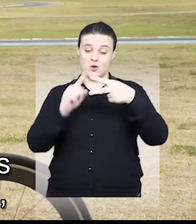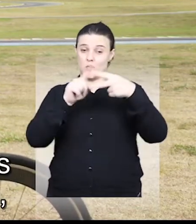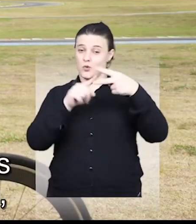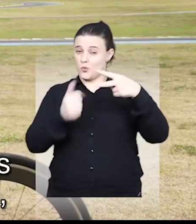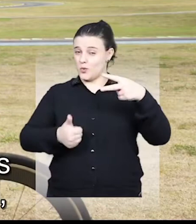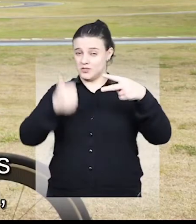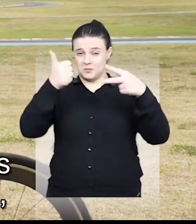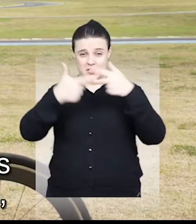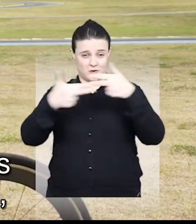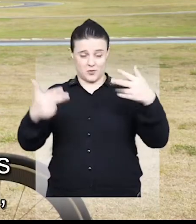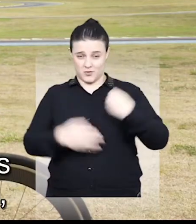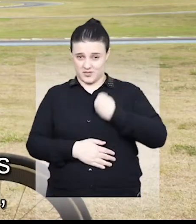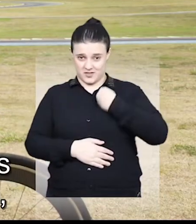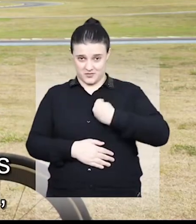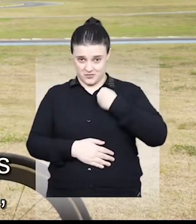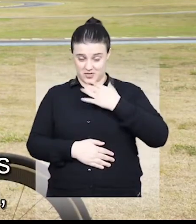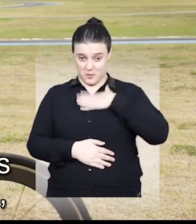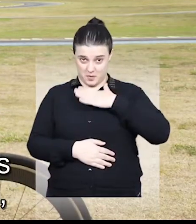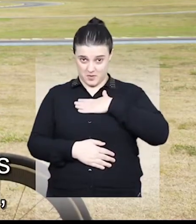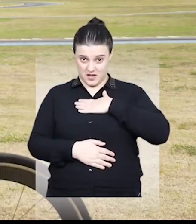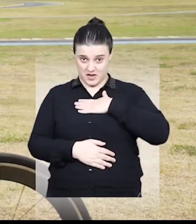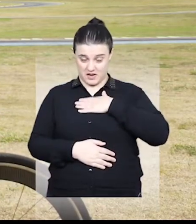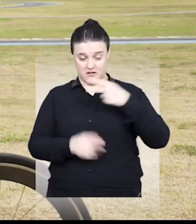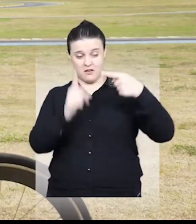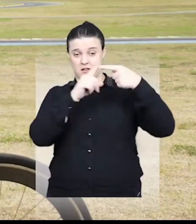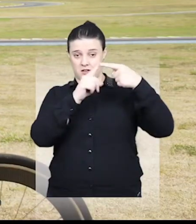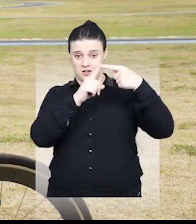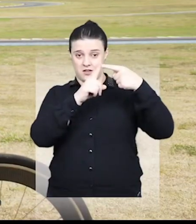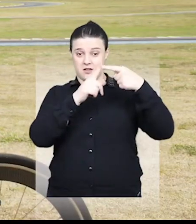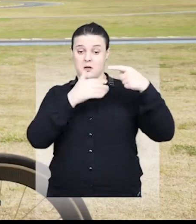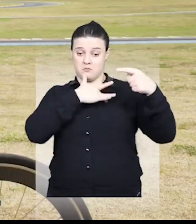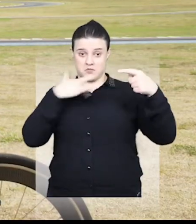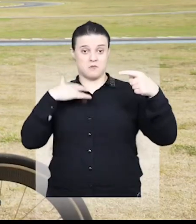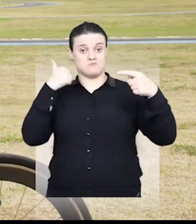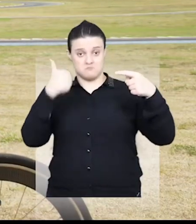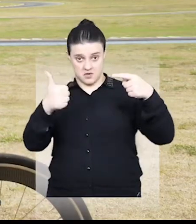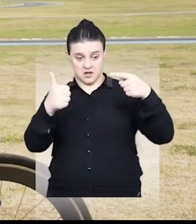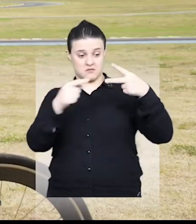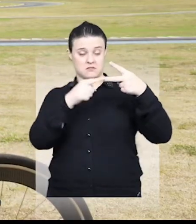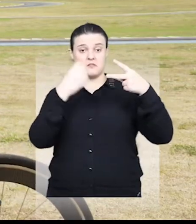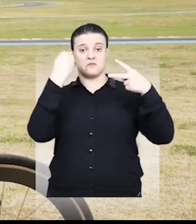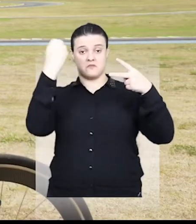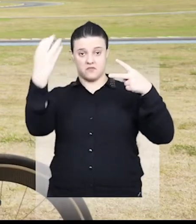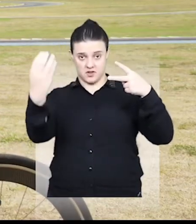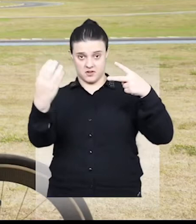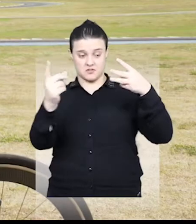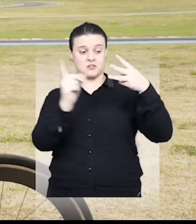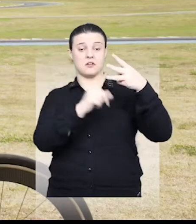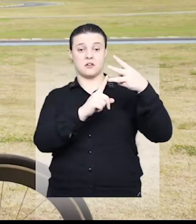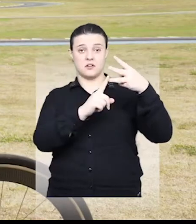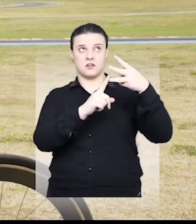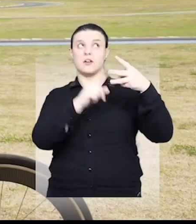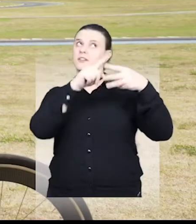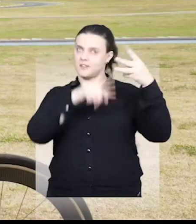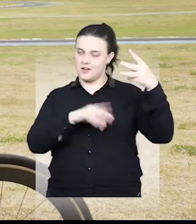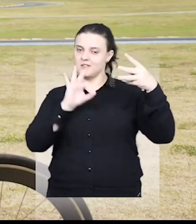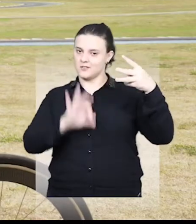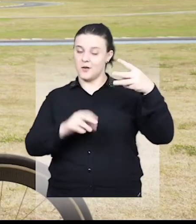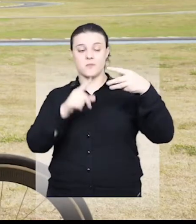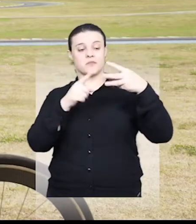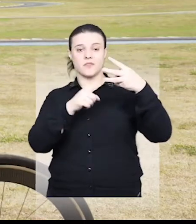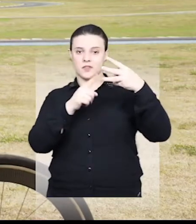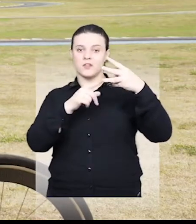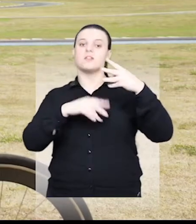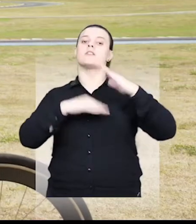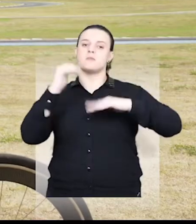as duas melhores coisas da vida para mim é estar bem de saúde, viajando, são três na